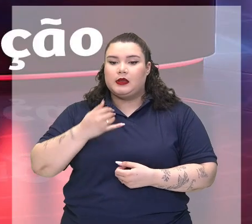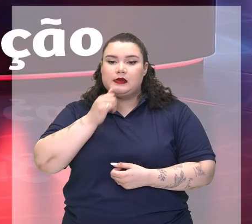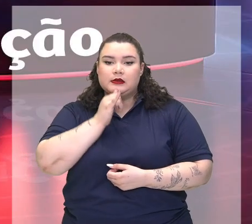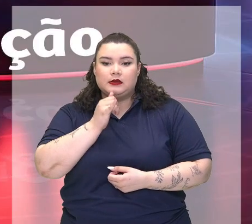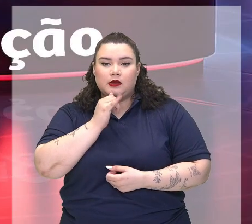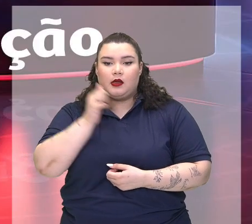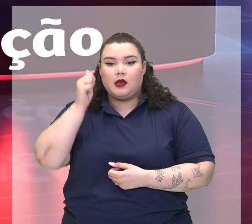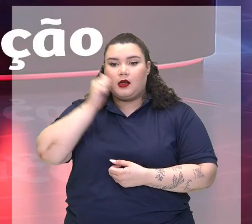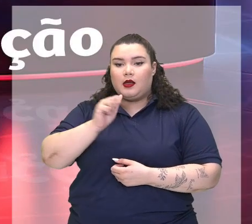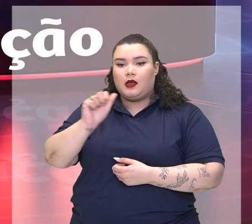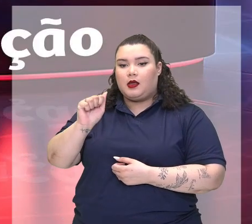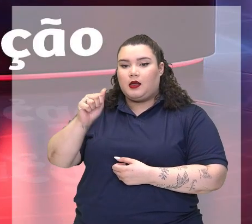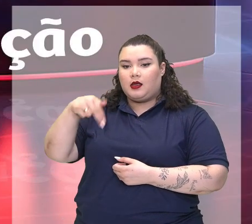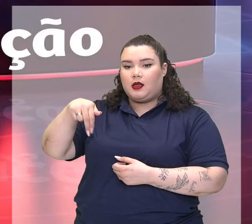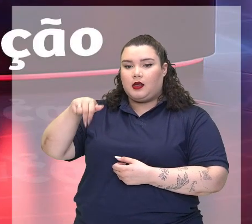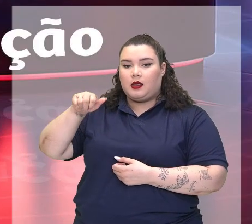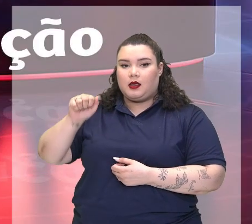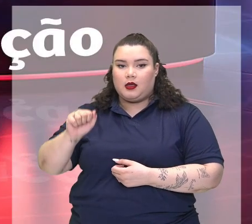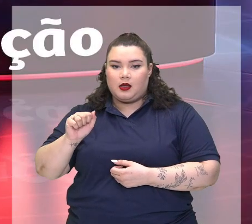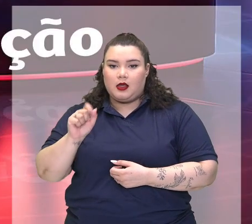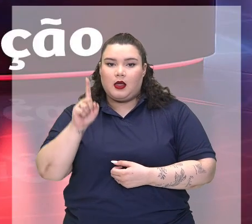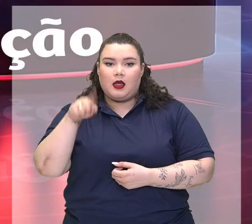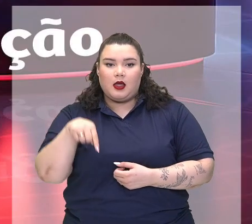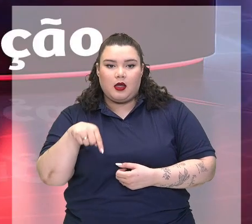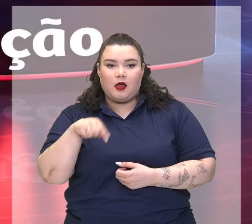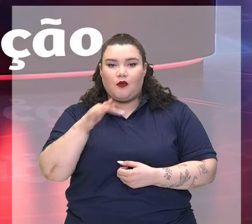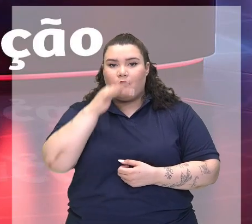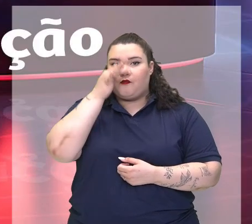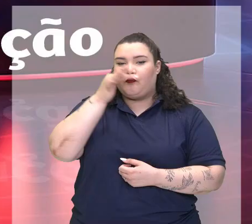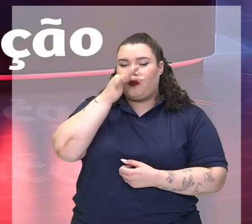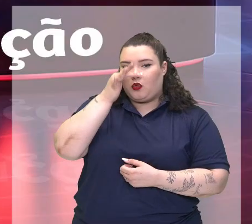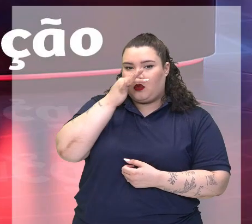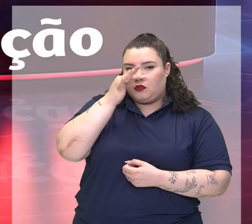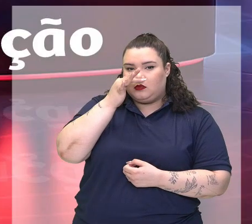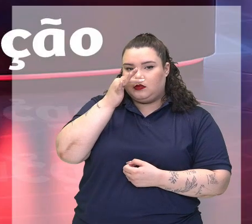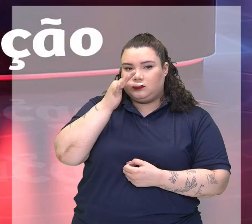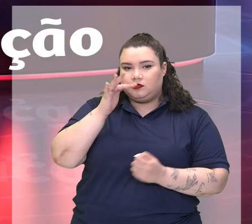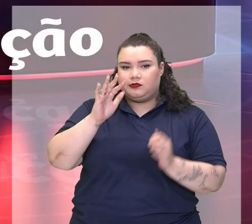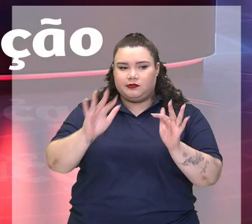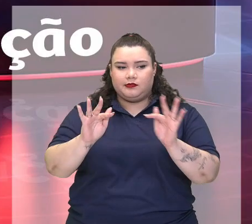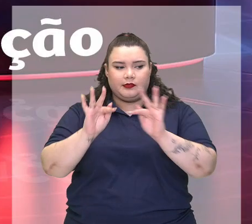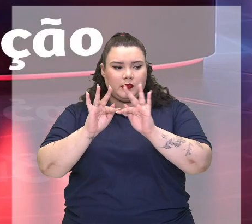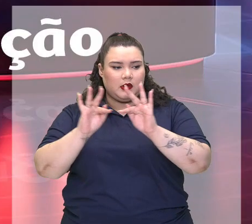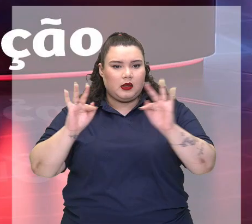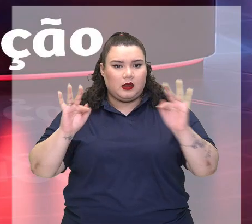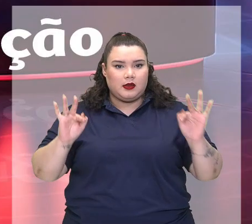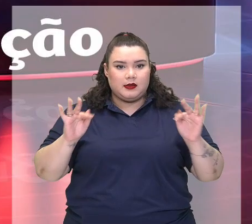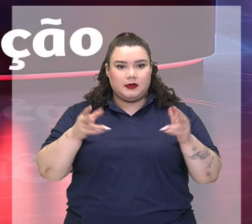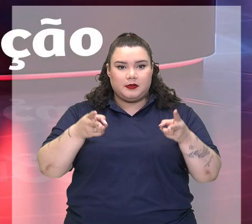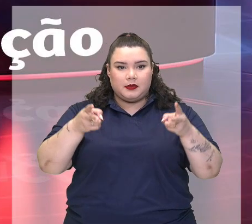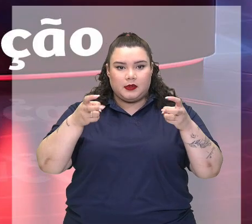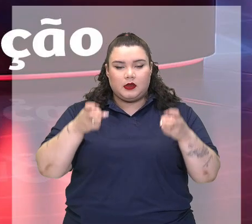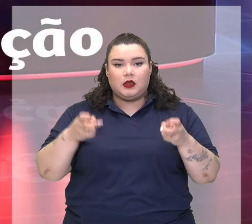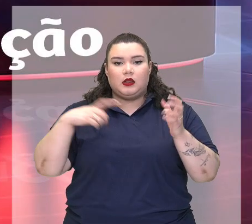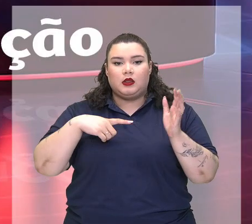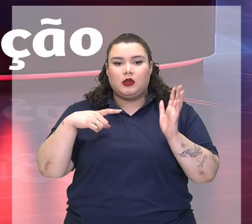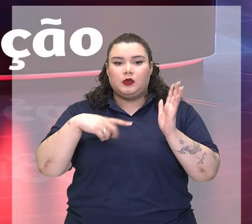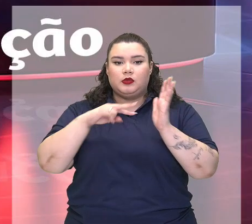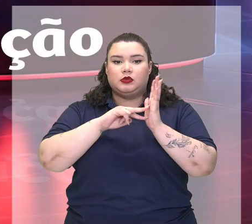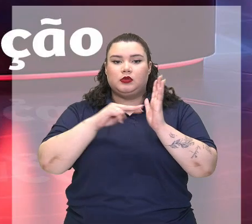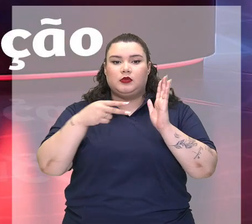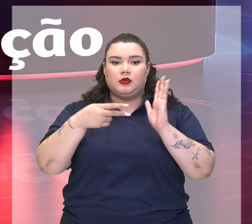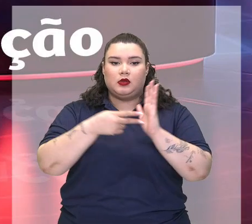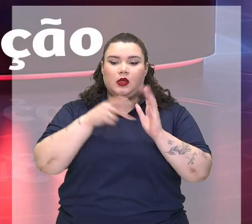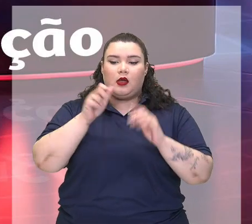Ana é uma flor. Aqui nós estamos diante de um sentido que